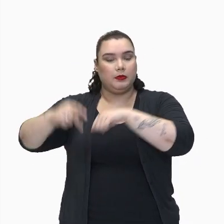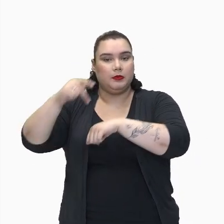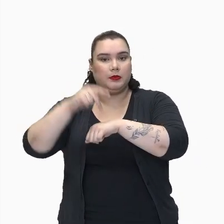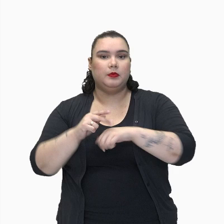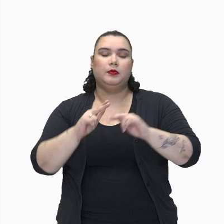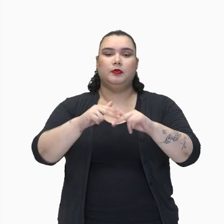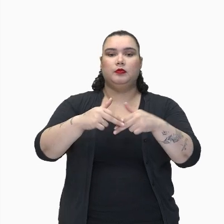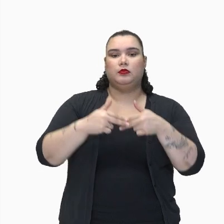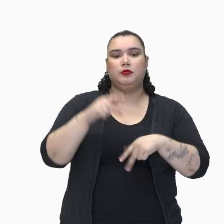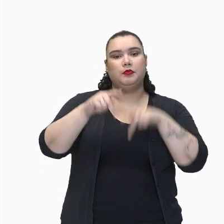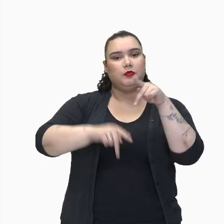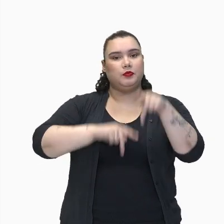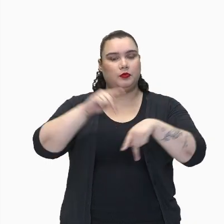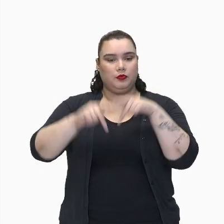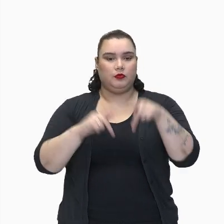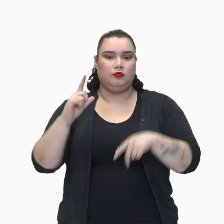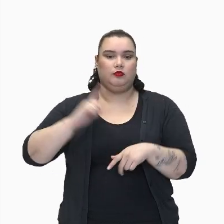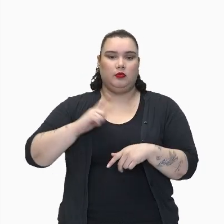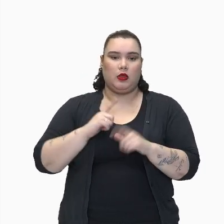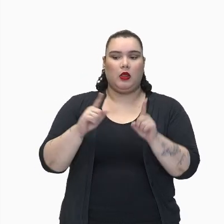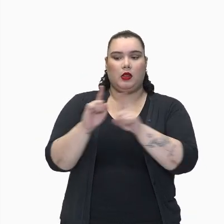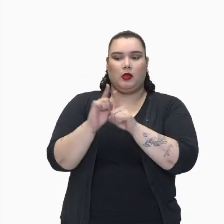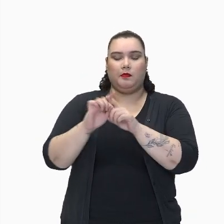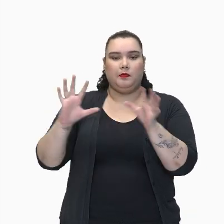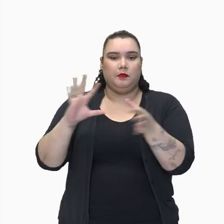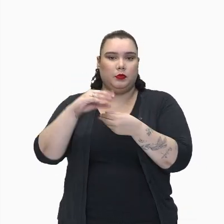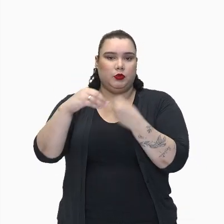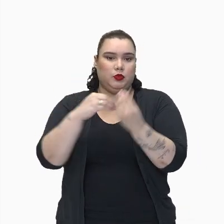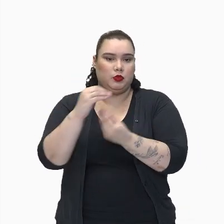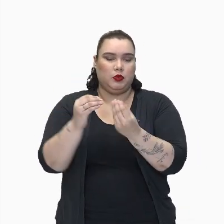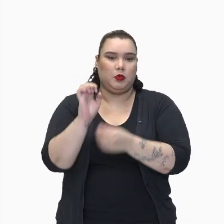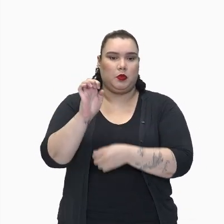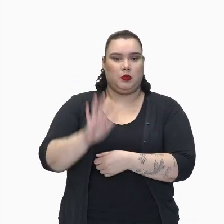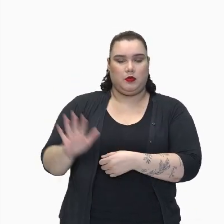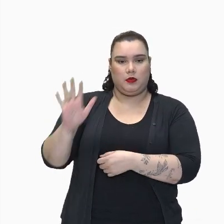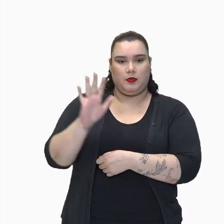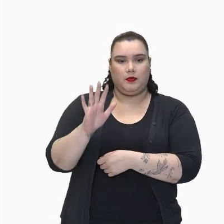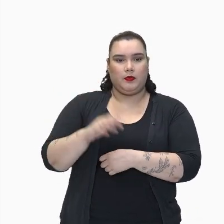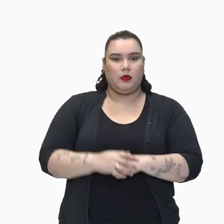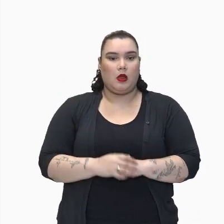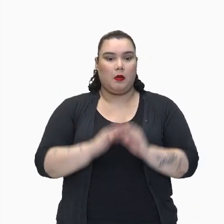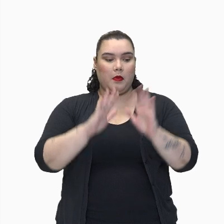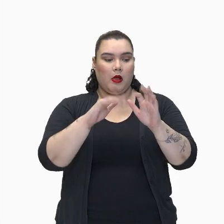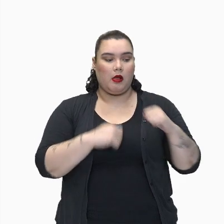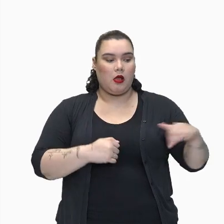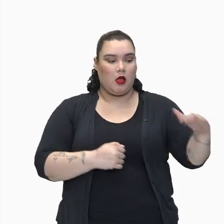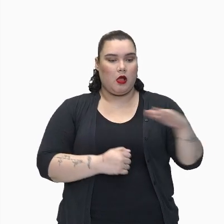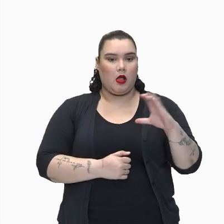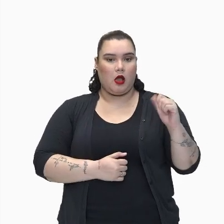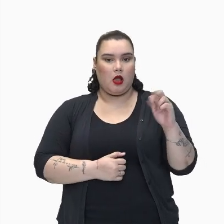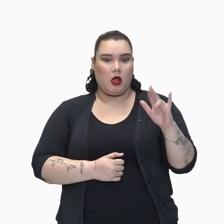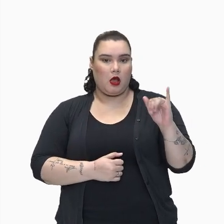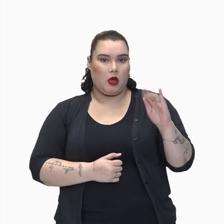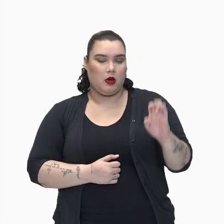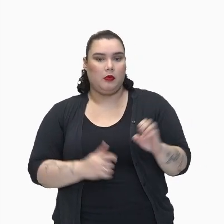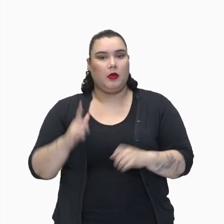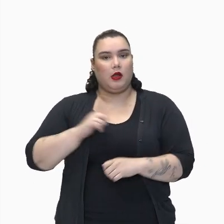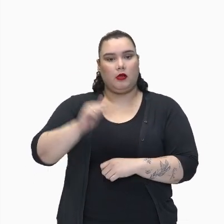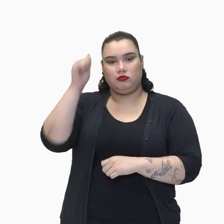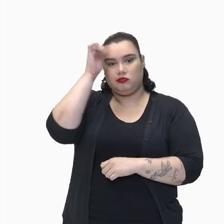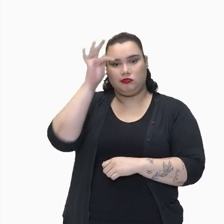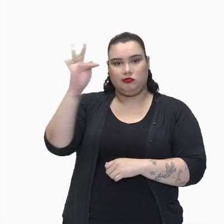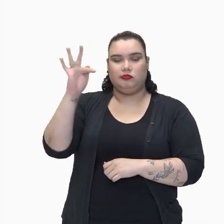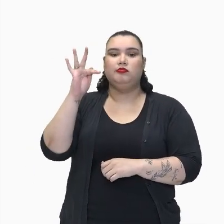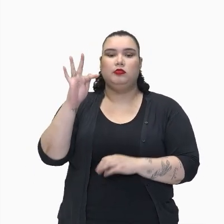isso, a população tem descendência também de europeus. Já no Caribe, há uma maior presença de afrodescendentes, e aí